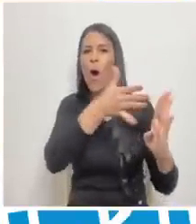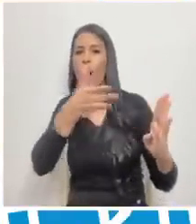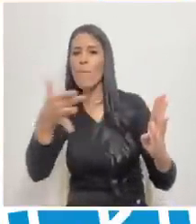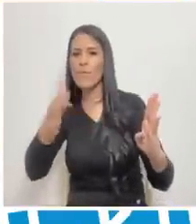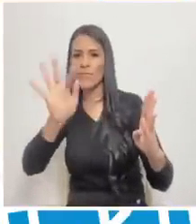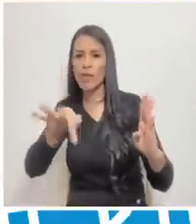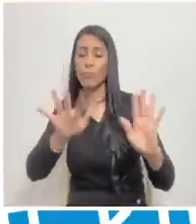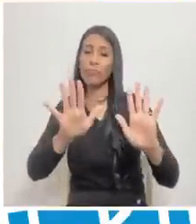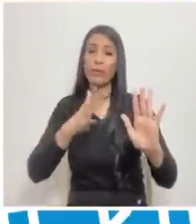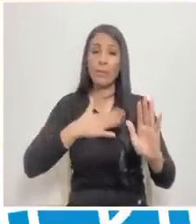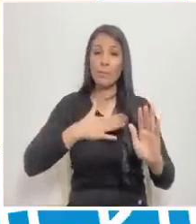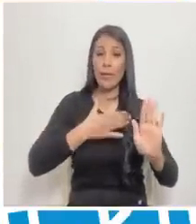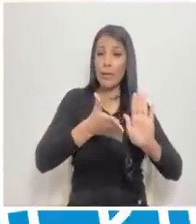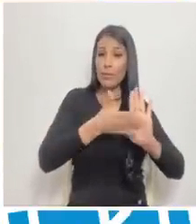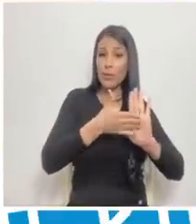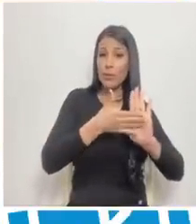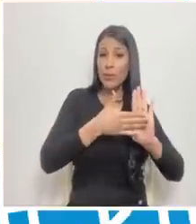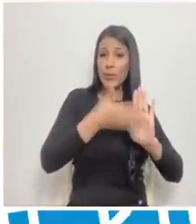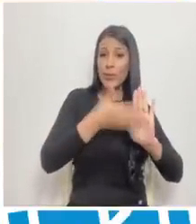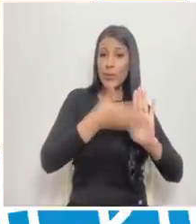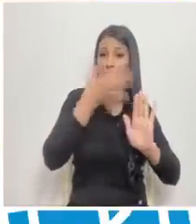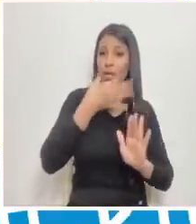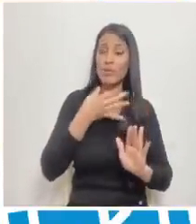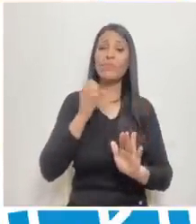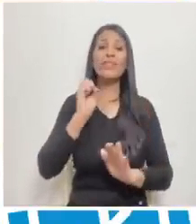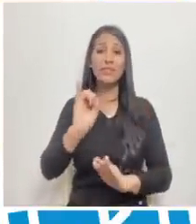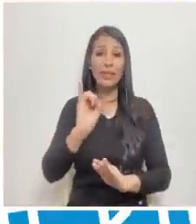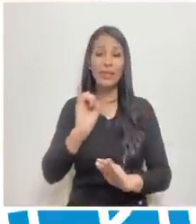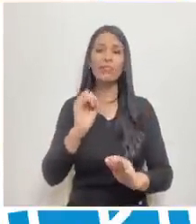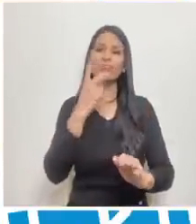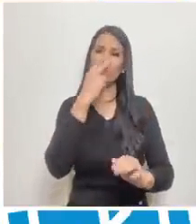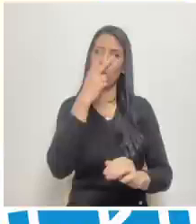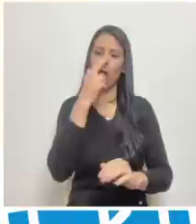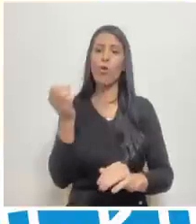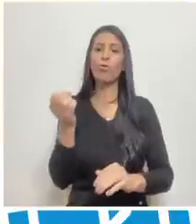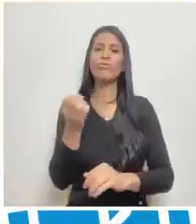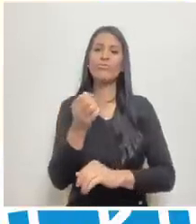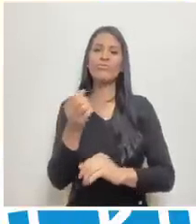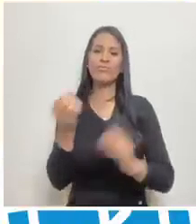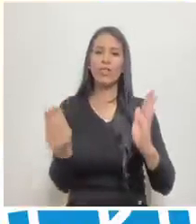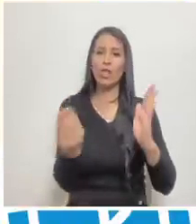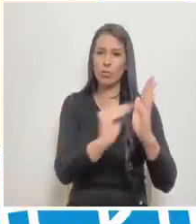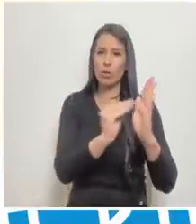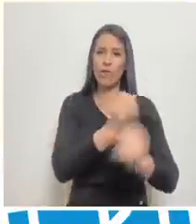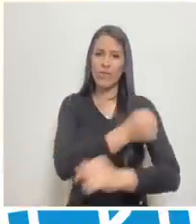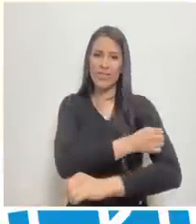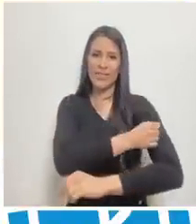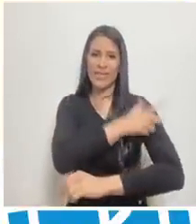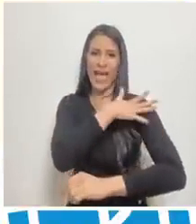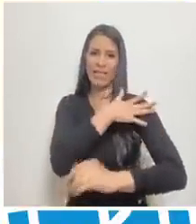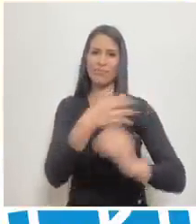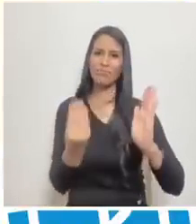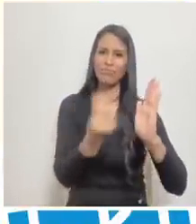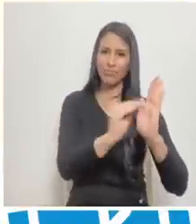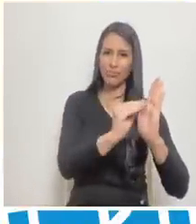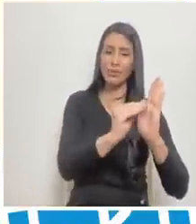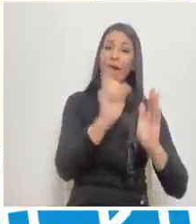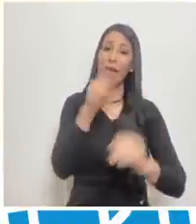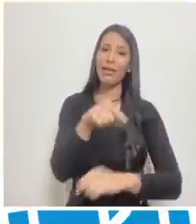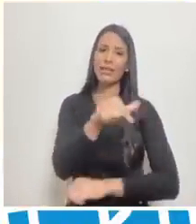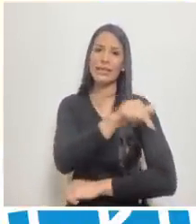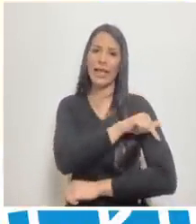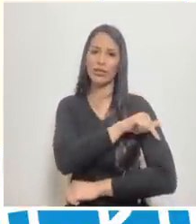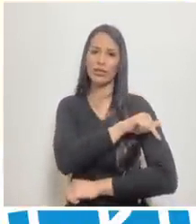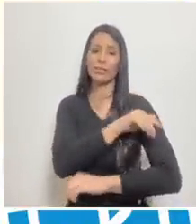proporia, se nós fôssemos introduzir uma nova série, seria o 7º ano. Então, assim, retomando, bianual,